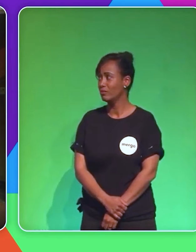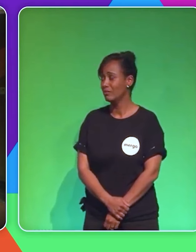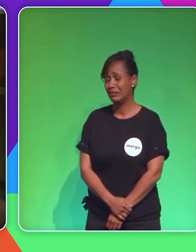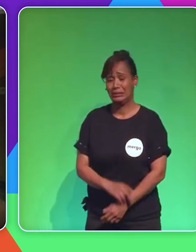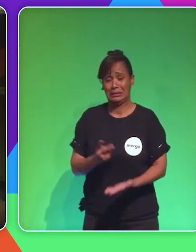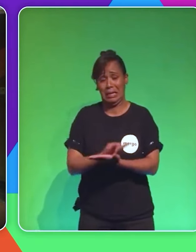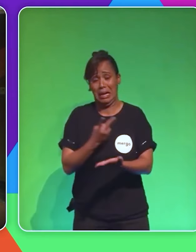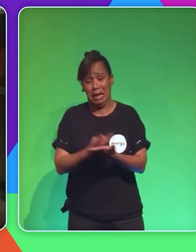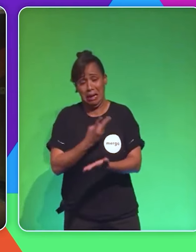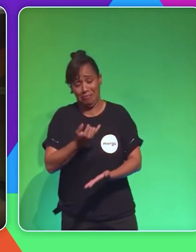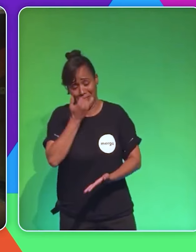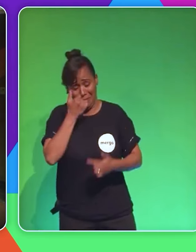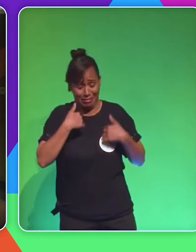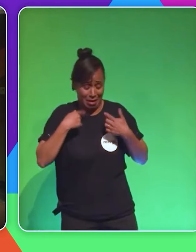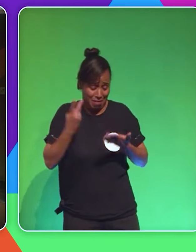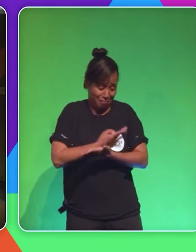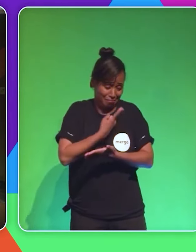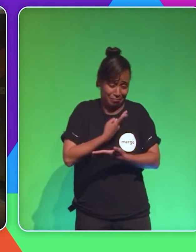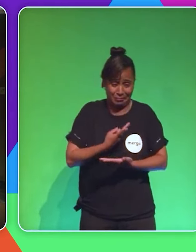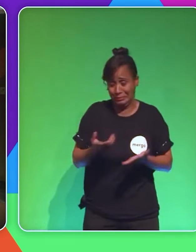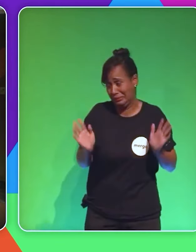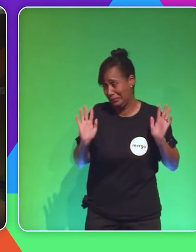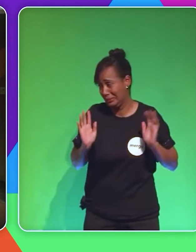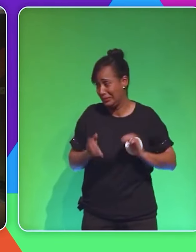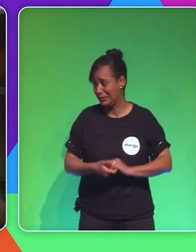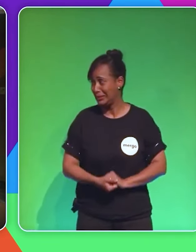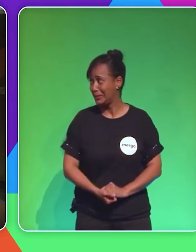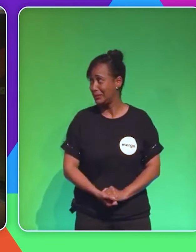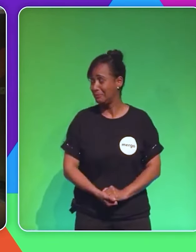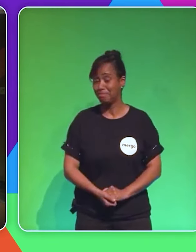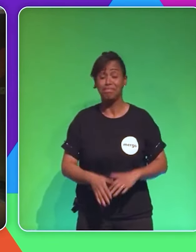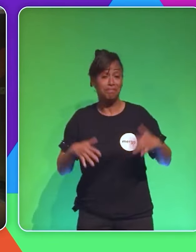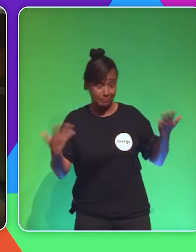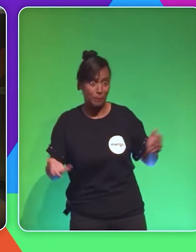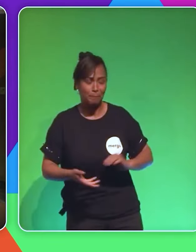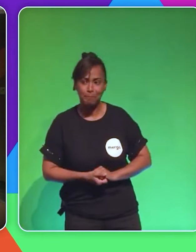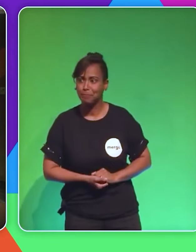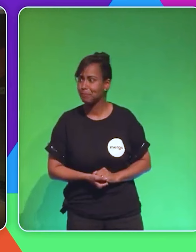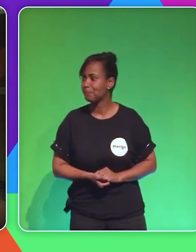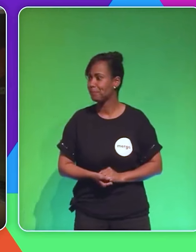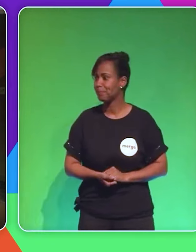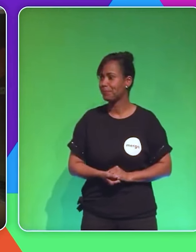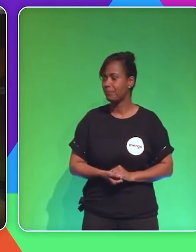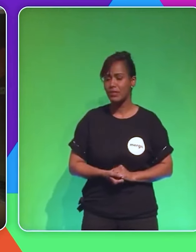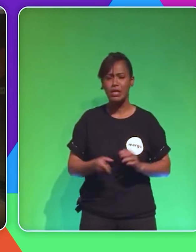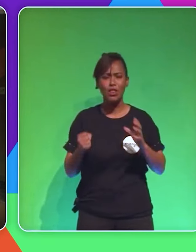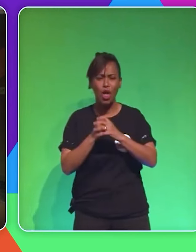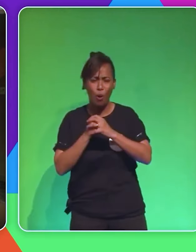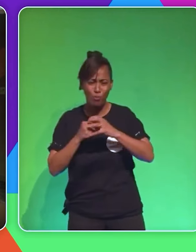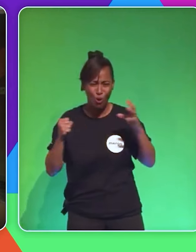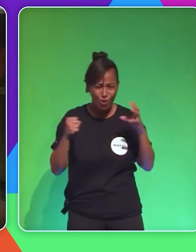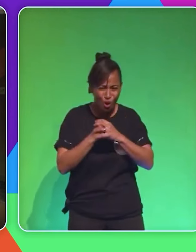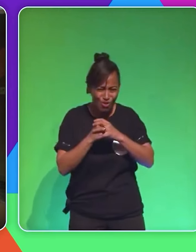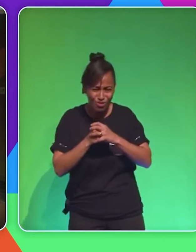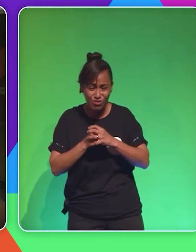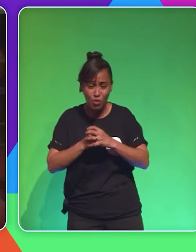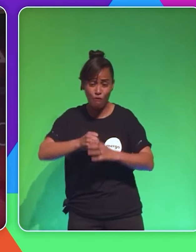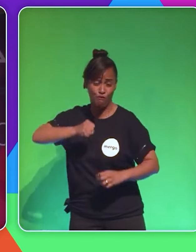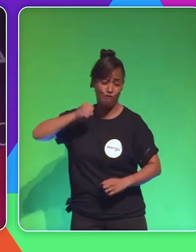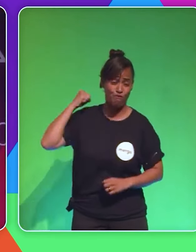foi erro meu pessoal então eh Dragon Ball Z Qual que é o personagem